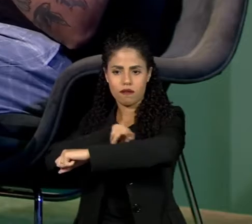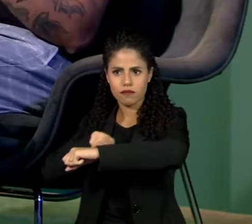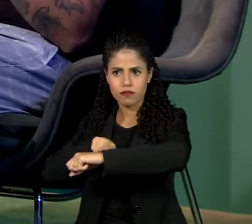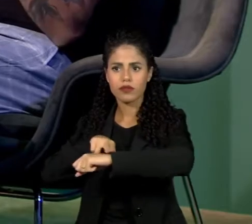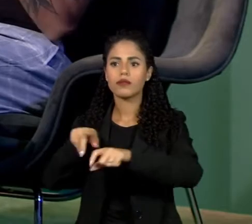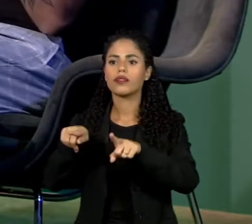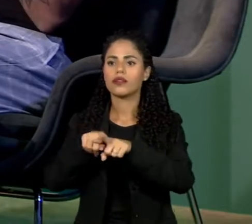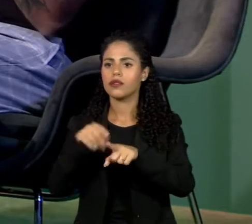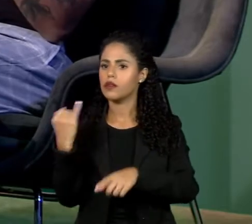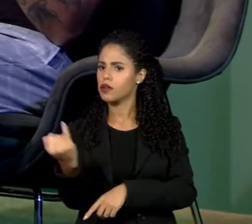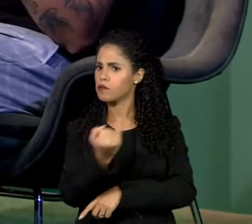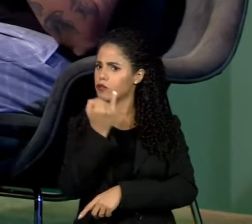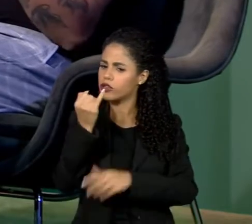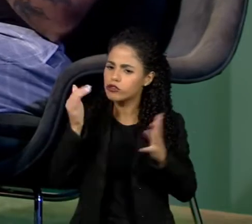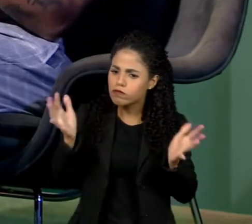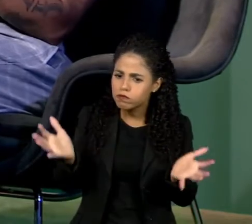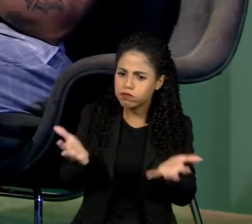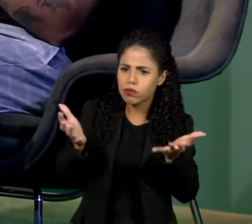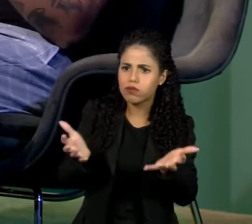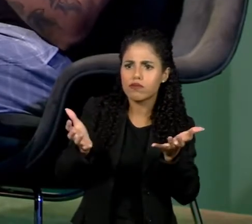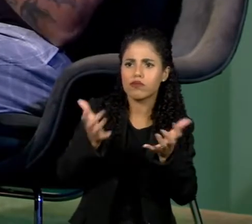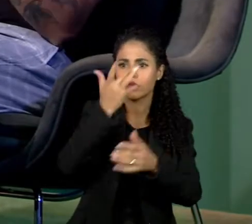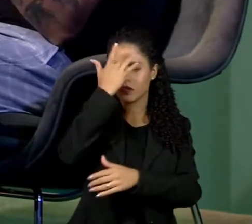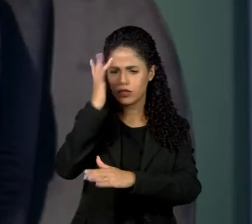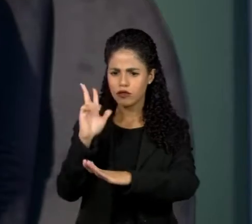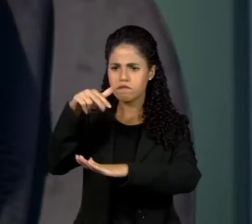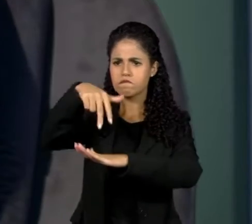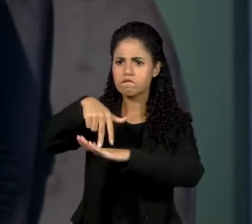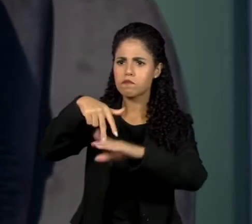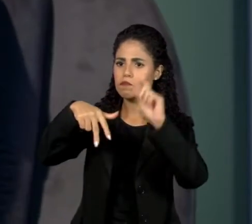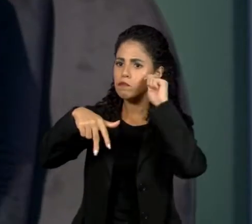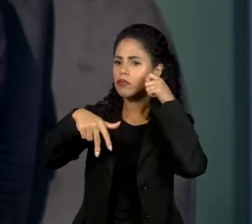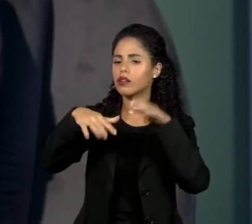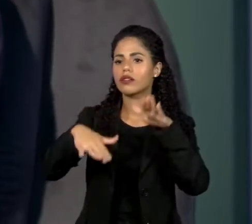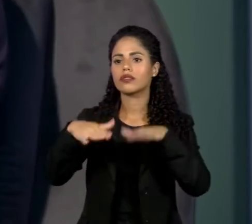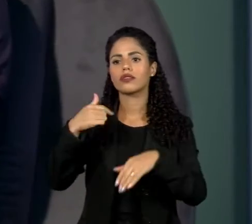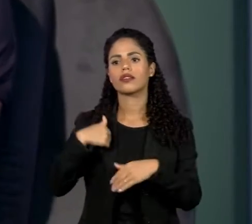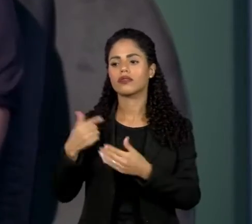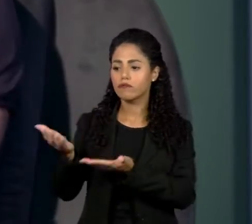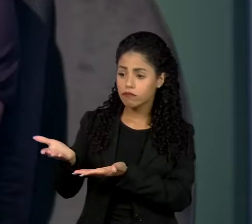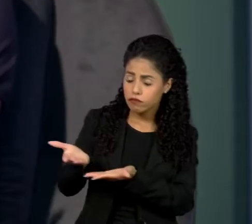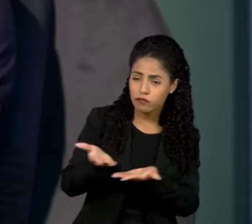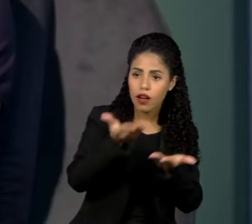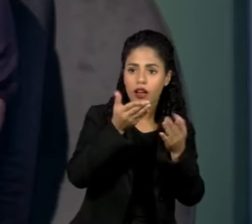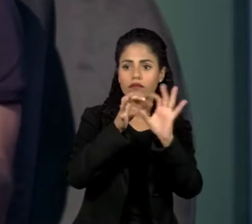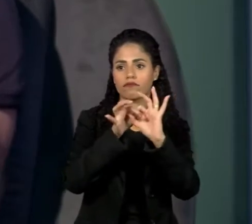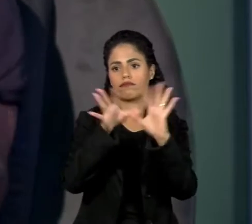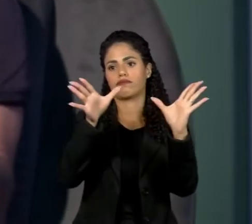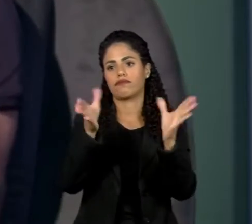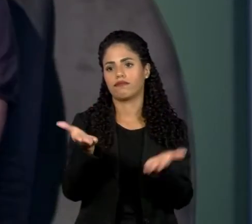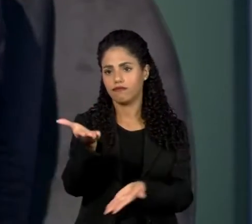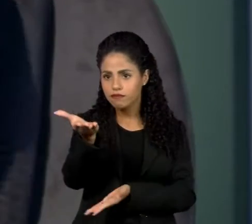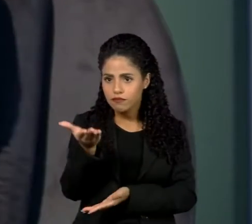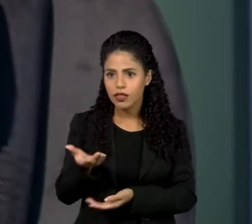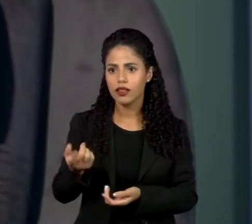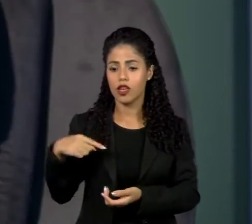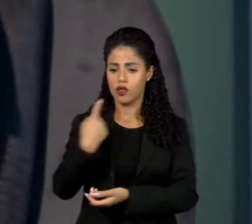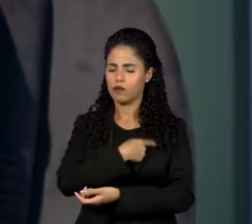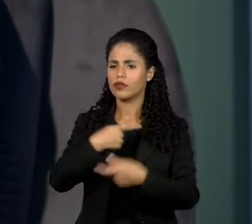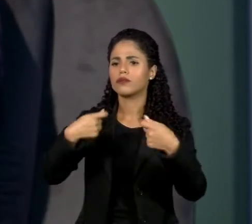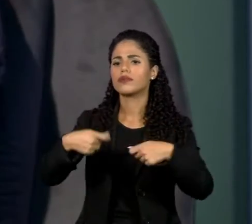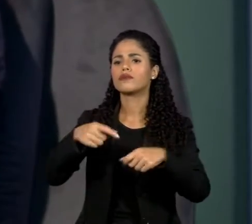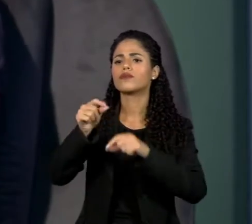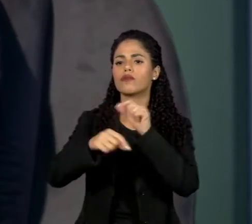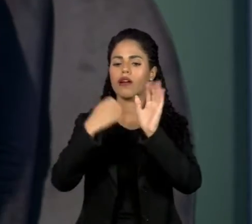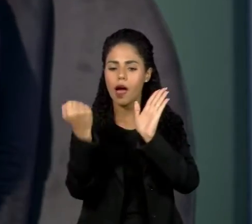o tal do potencializar as vozes pretas, né? Porque tem muita marca que fala, eu estou dando voz. Não, ninguém está dando voz porque essa voz já existe. O que a gente precisa é para